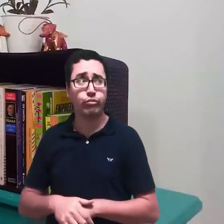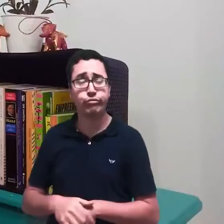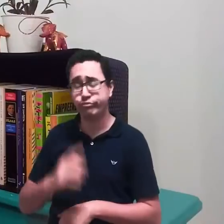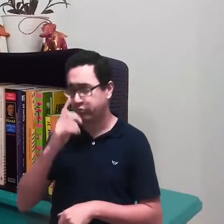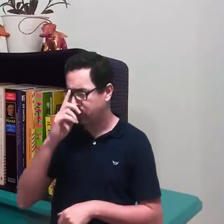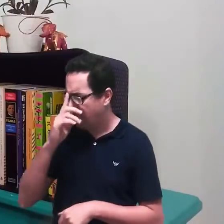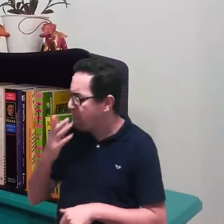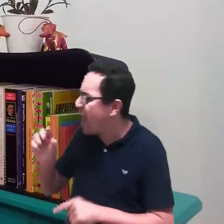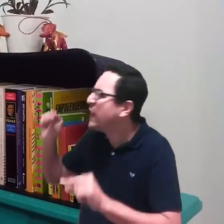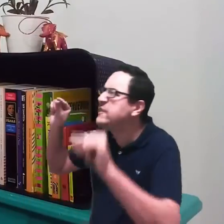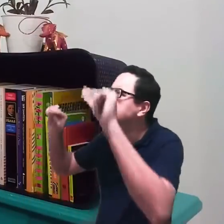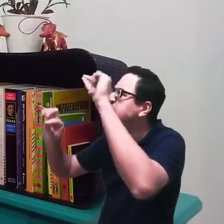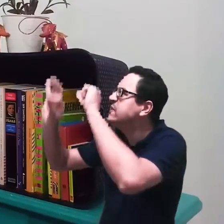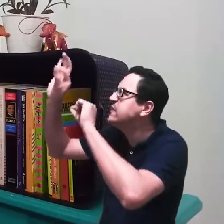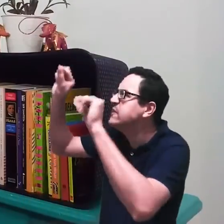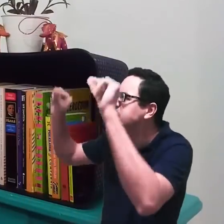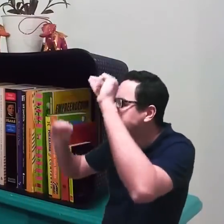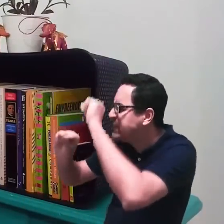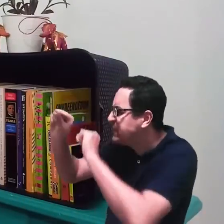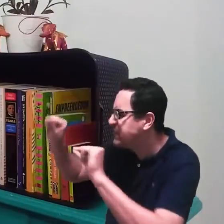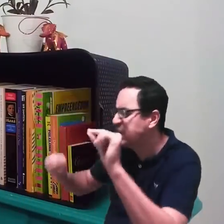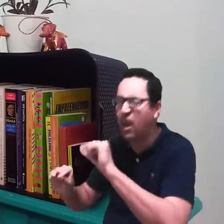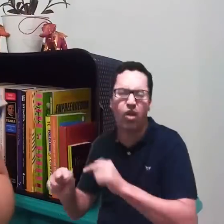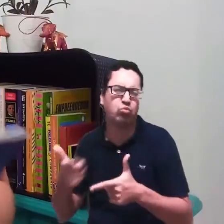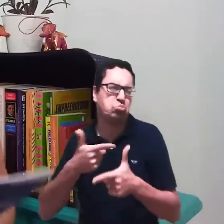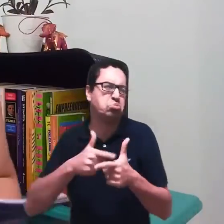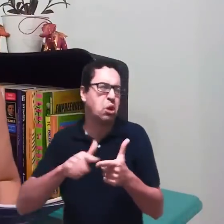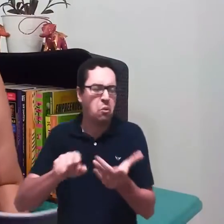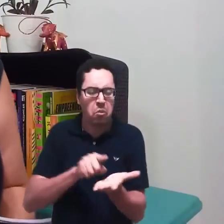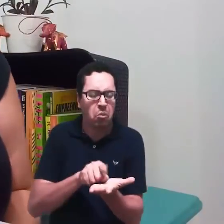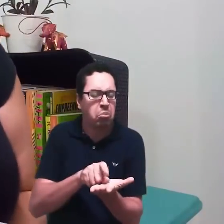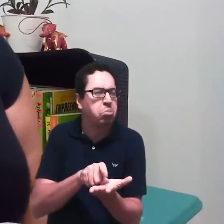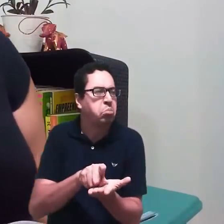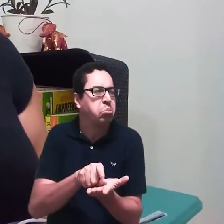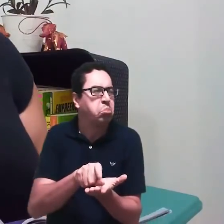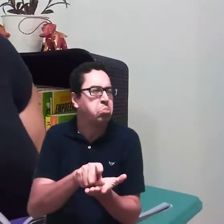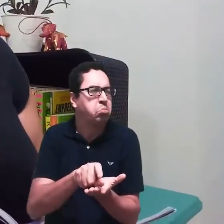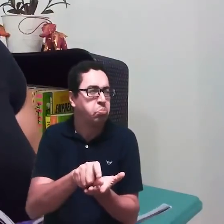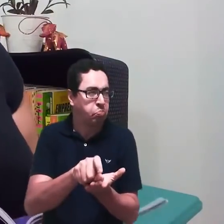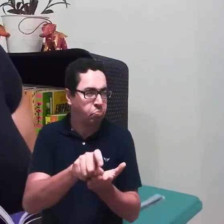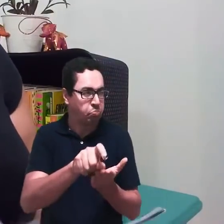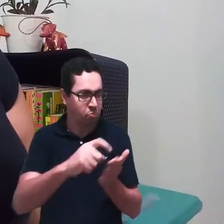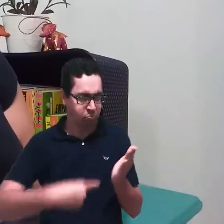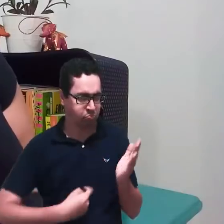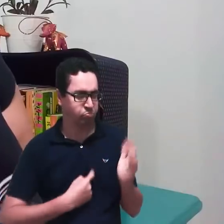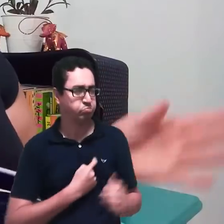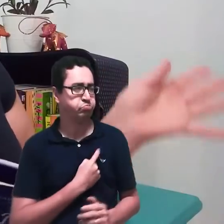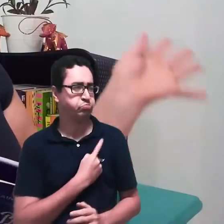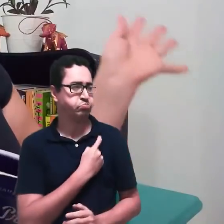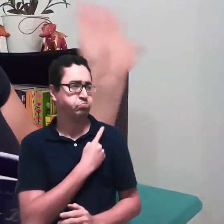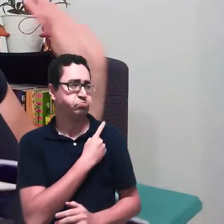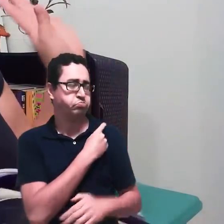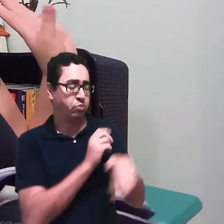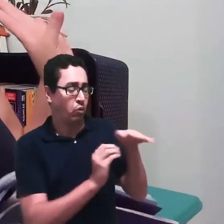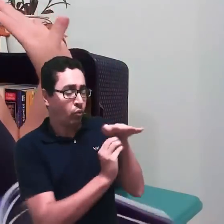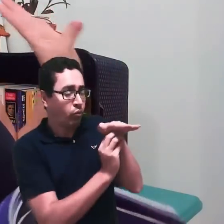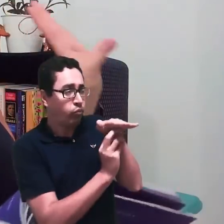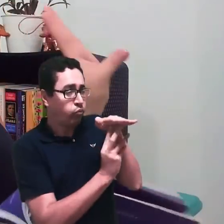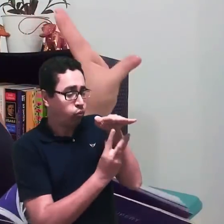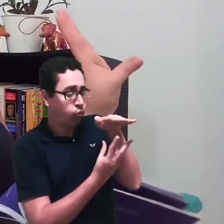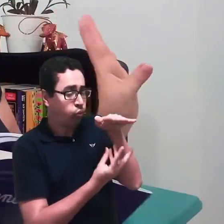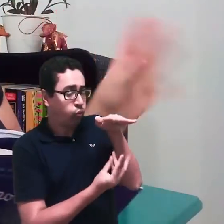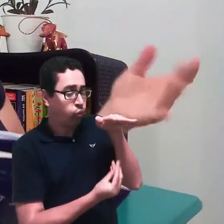É preciso que eu suporte duas ou três larvas. Se quiser conhecer as borboletas, dizem que são